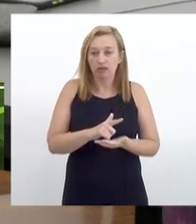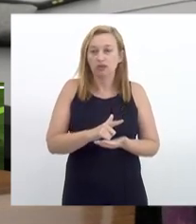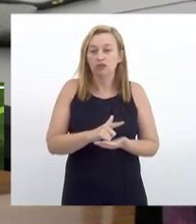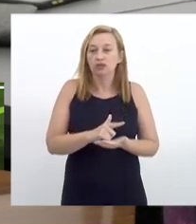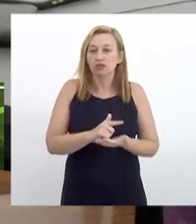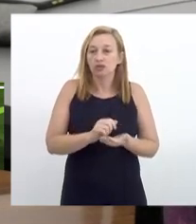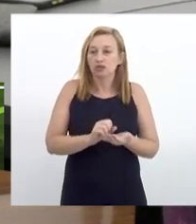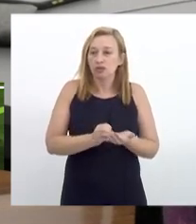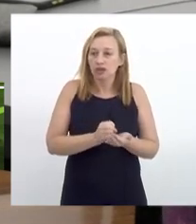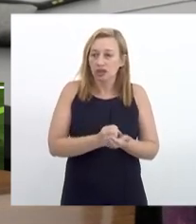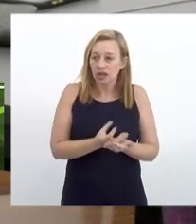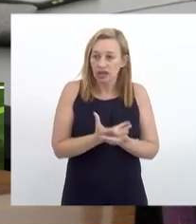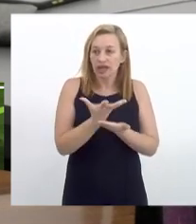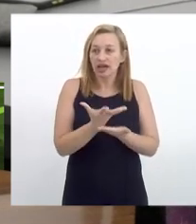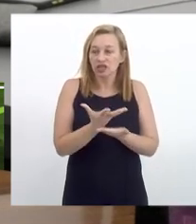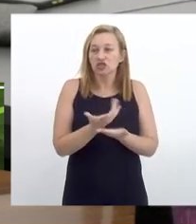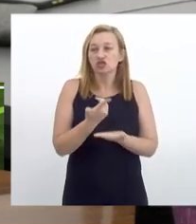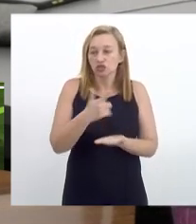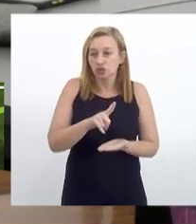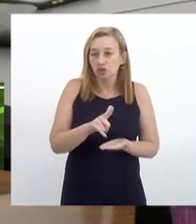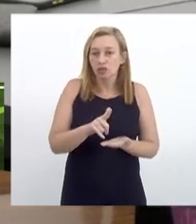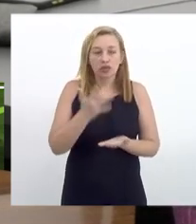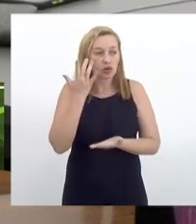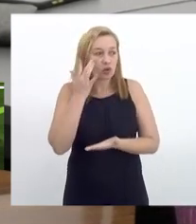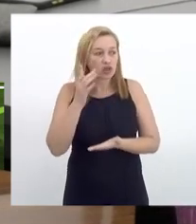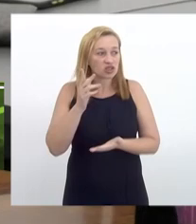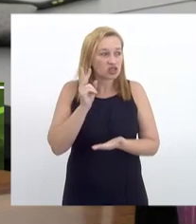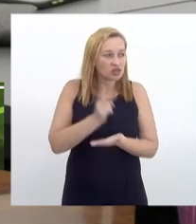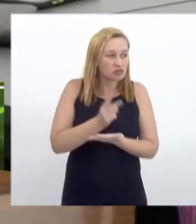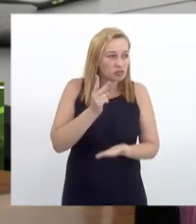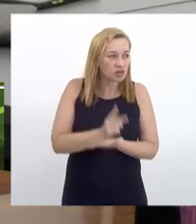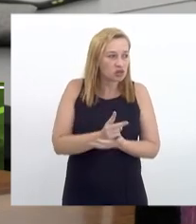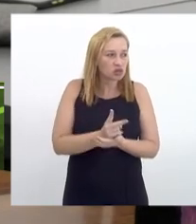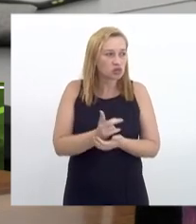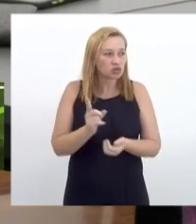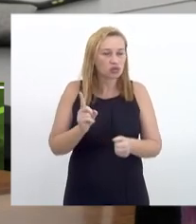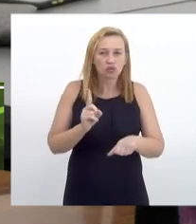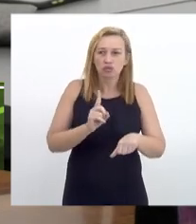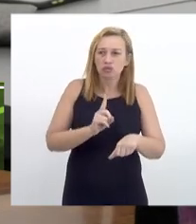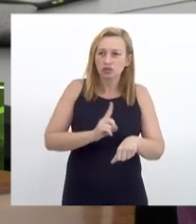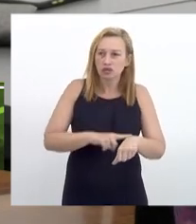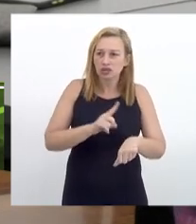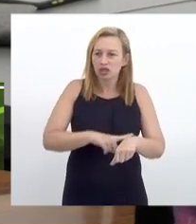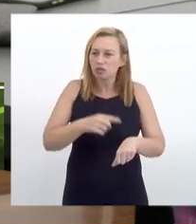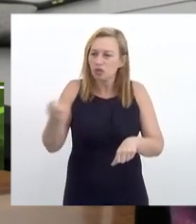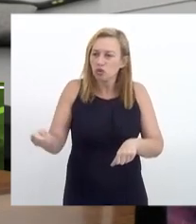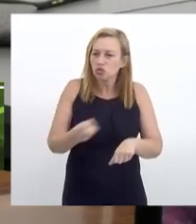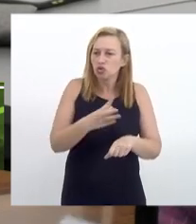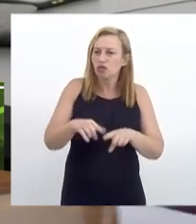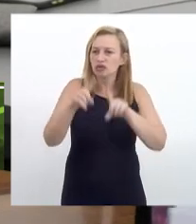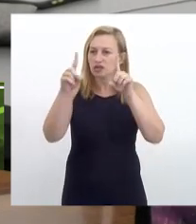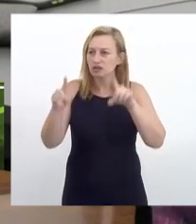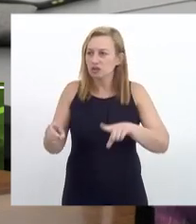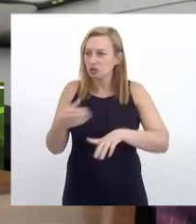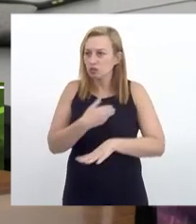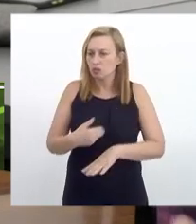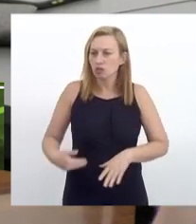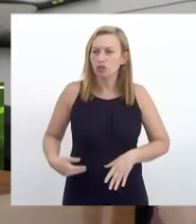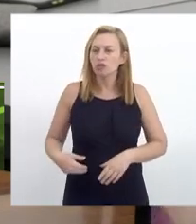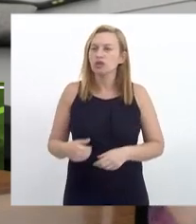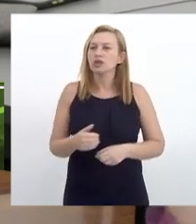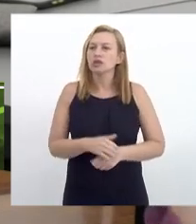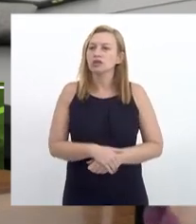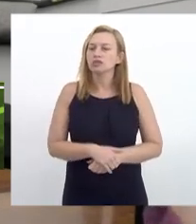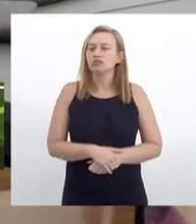Mas eu acho Que o mesmo Que um marco Temporal Para os novos Servidores Tem